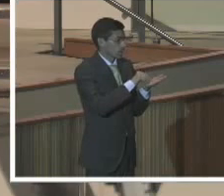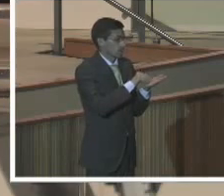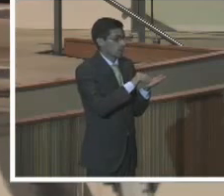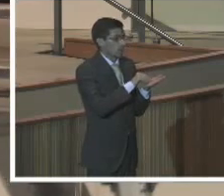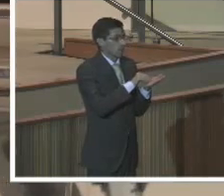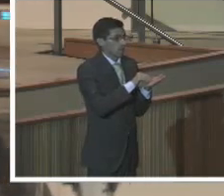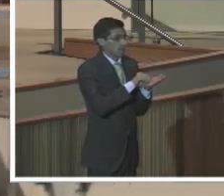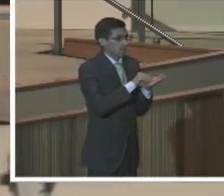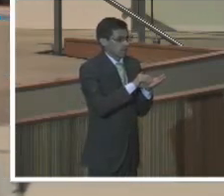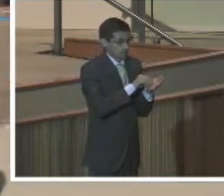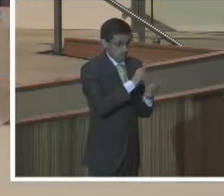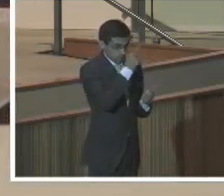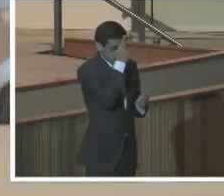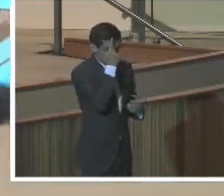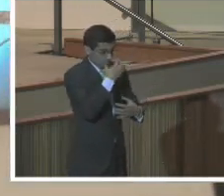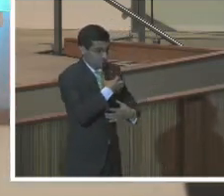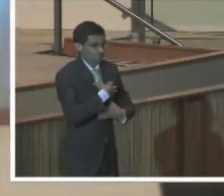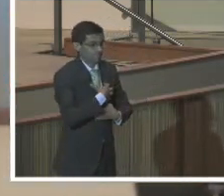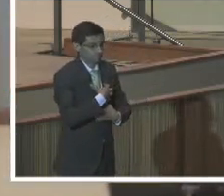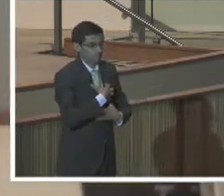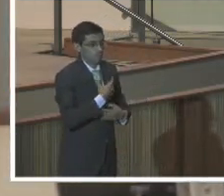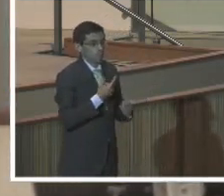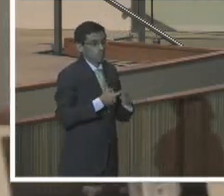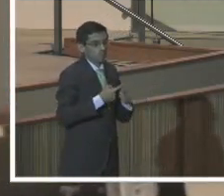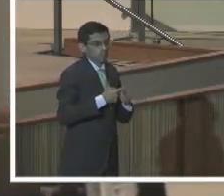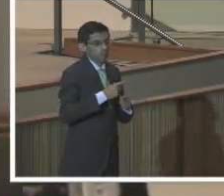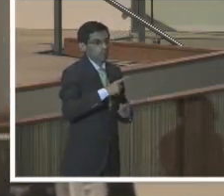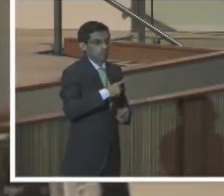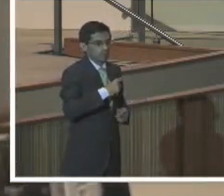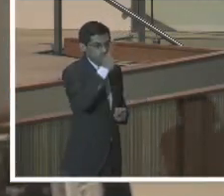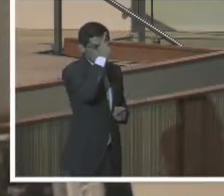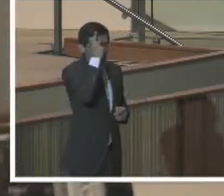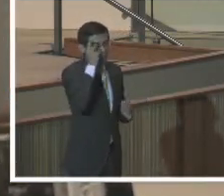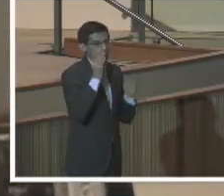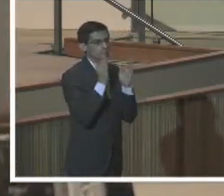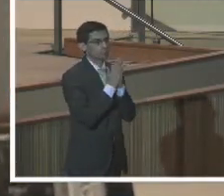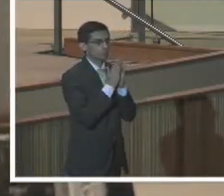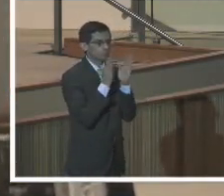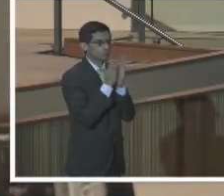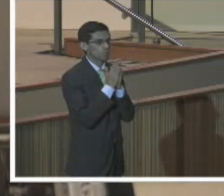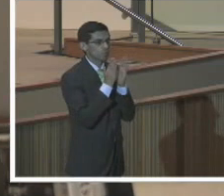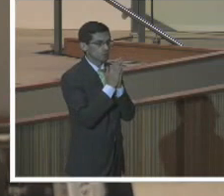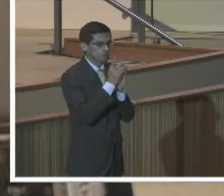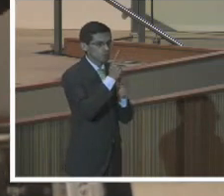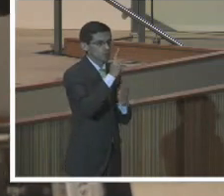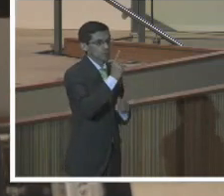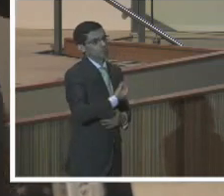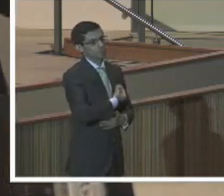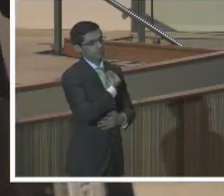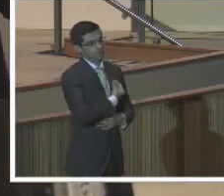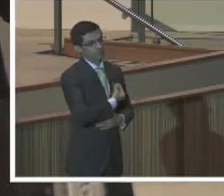Tem gente orando por você que você nem sabe que está orando por você.